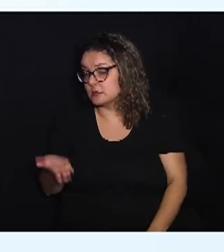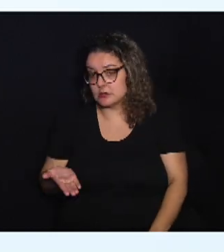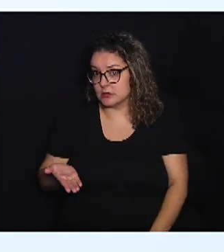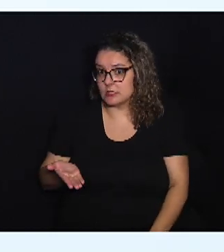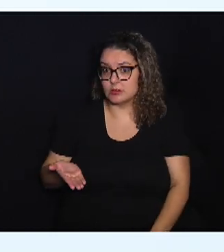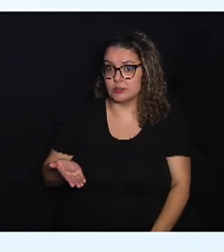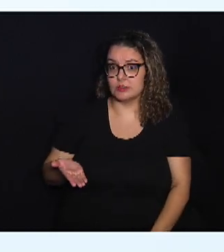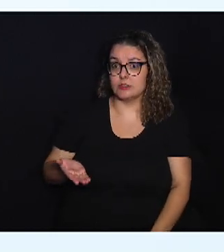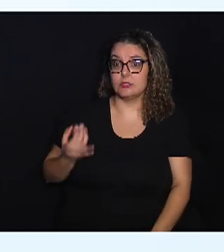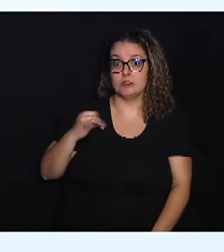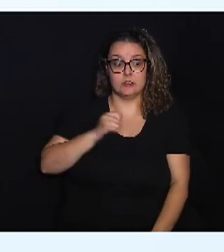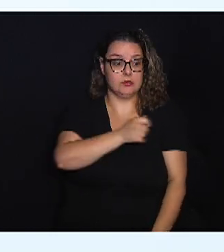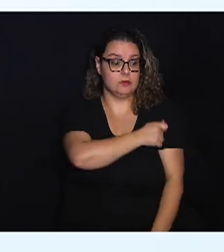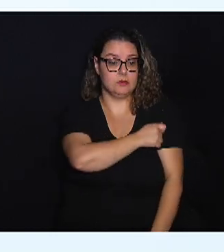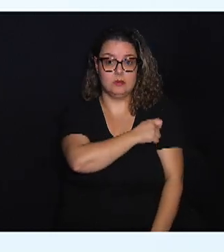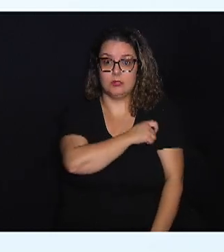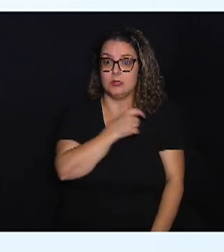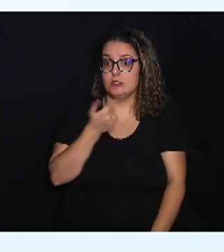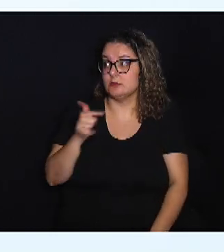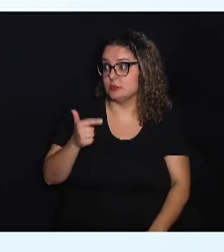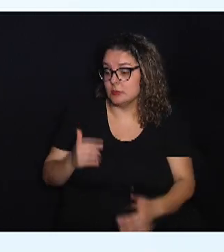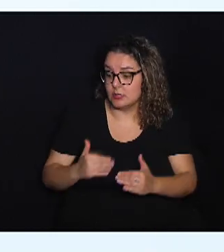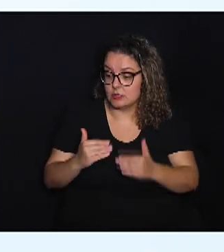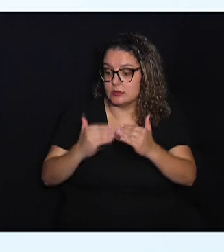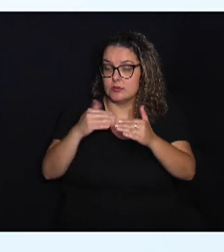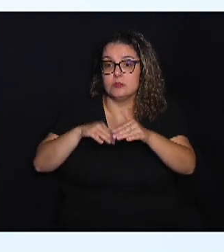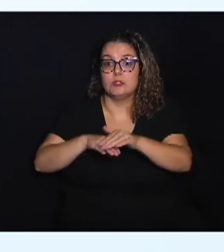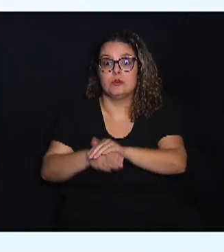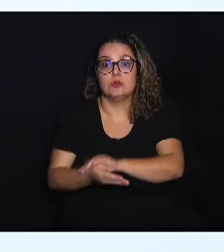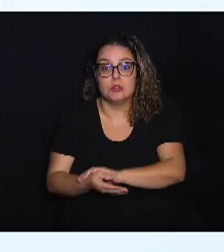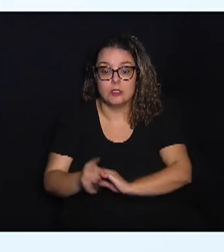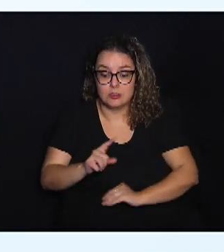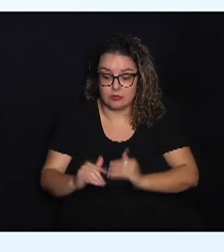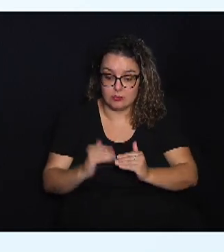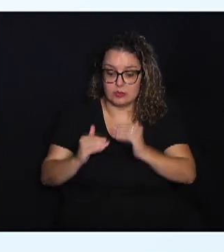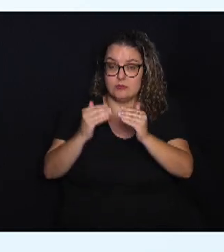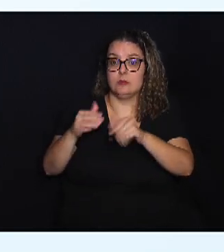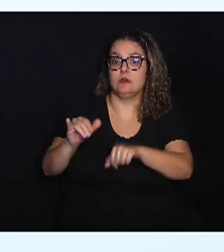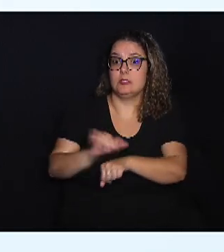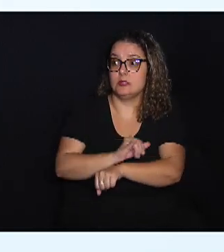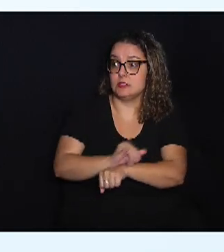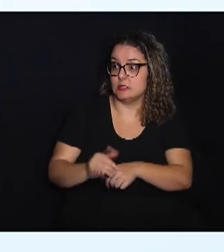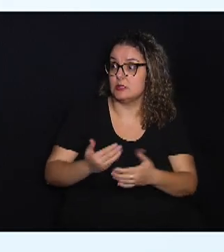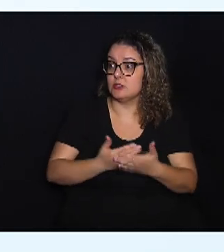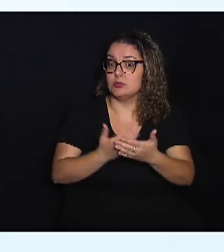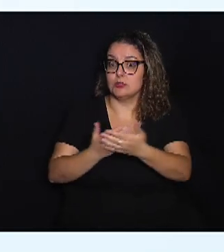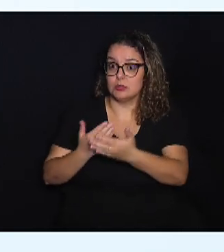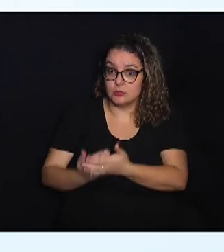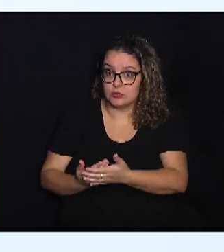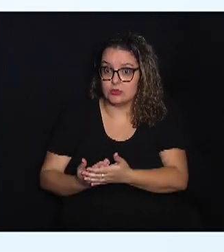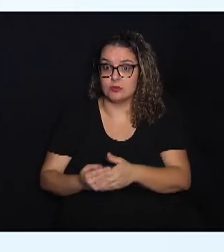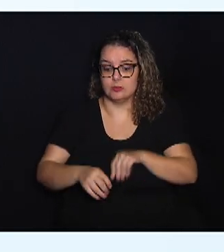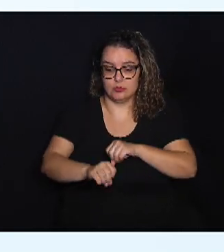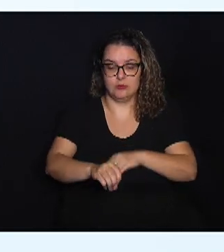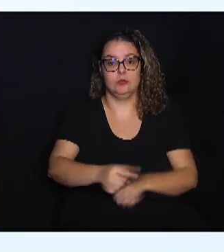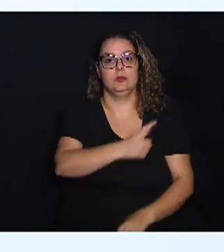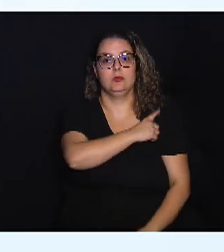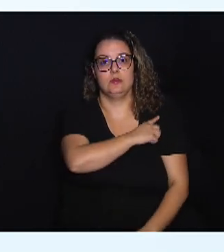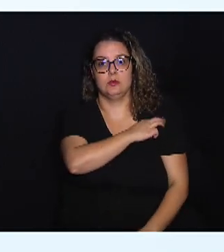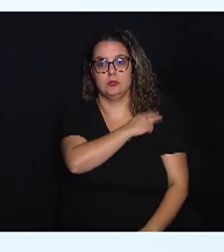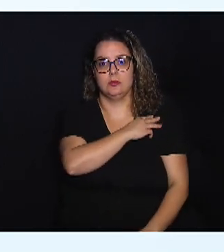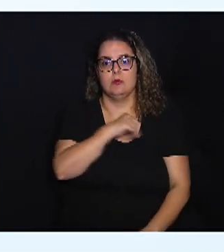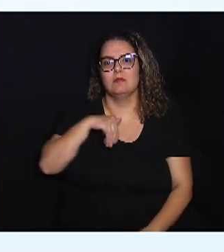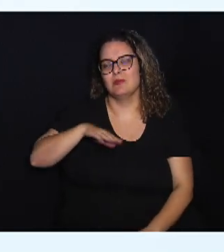E aí, se o aluno não constrói esse hábito, não desenvolve essas ferramentas de estudo no ensino médio, fica muito